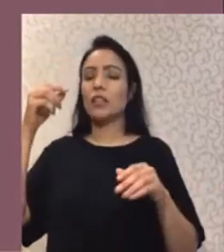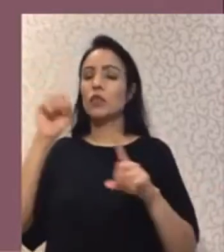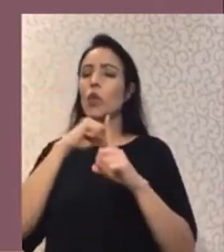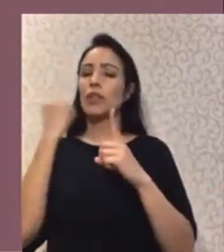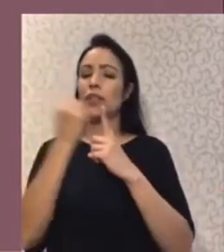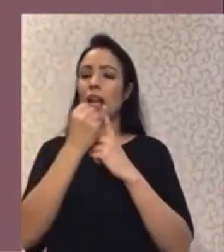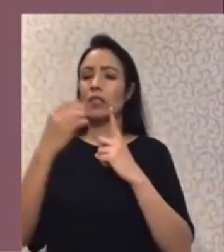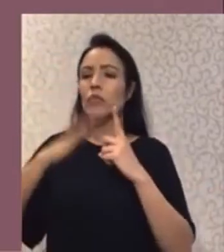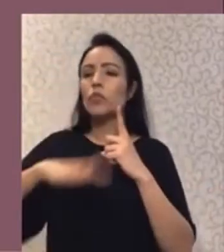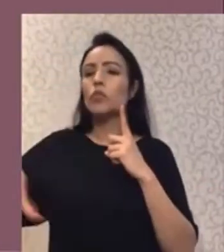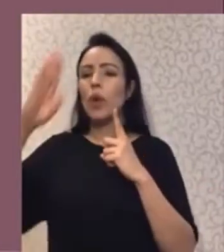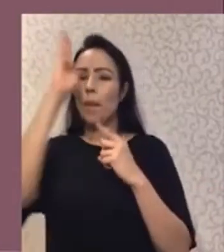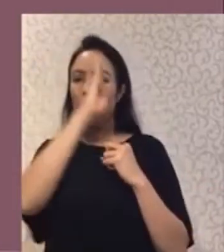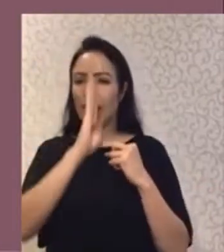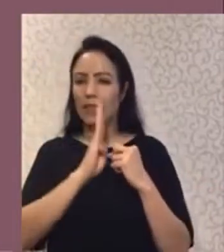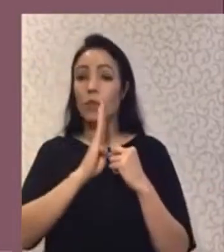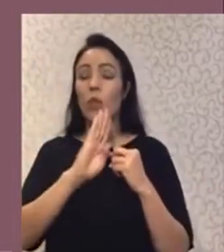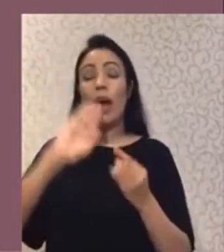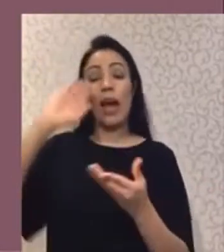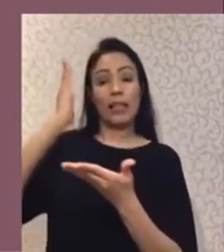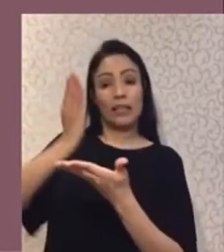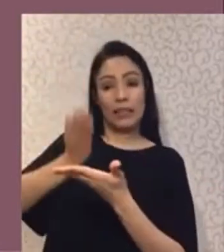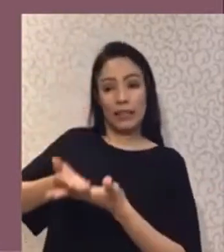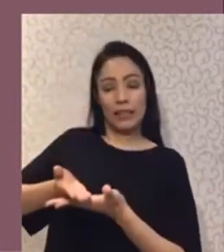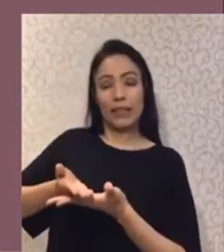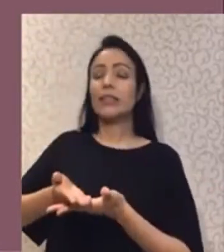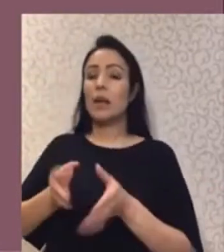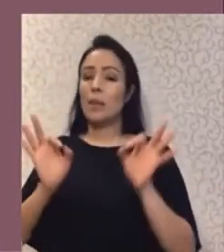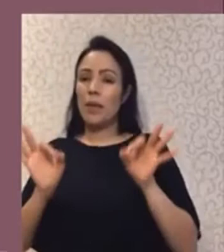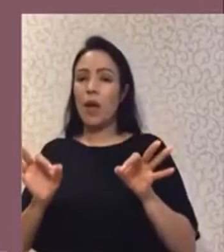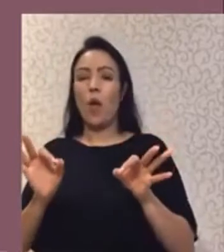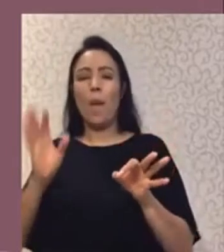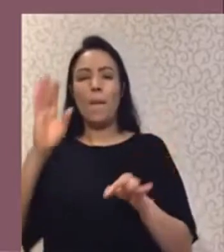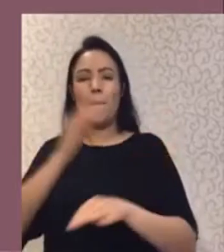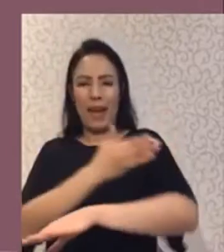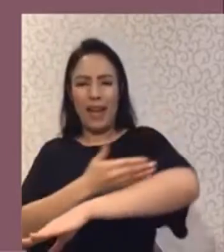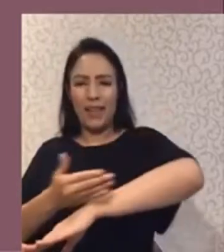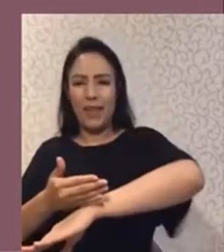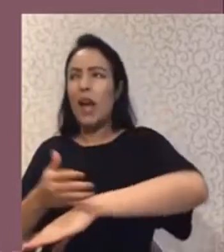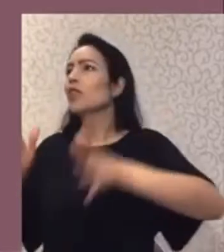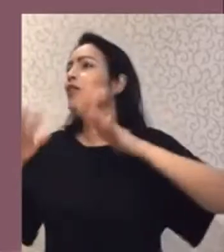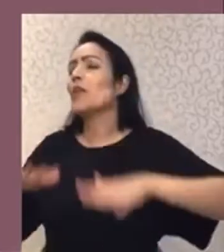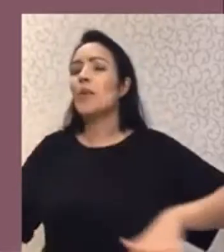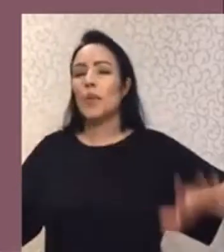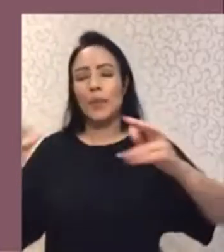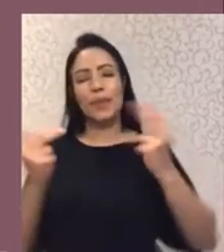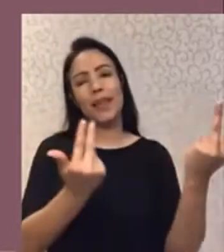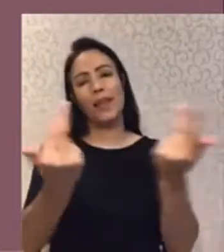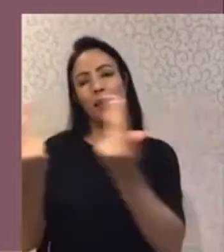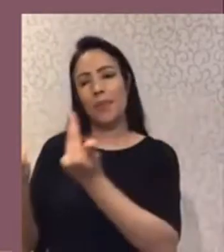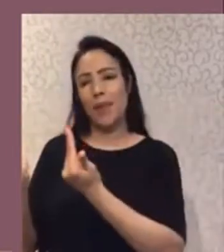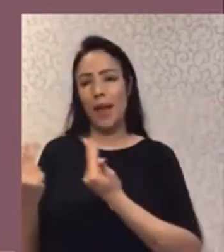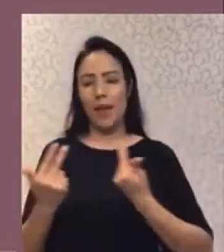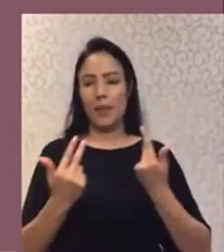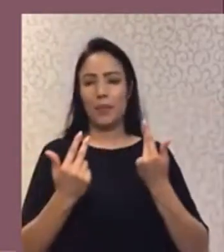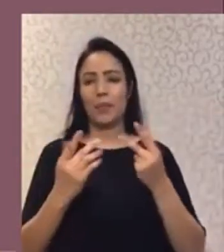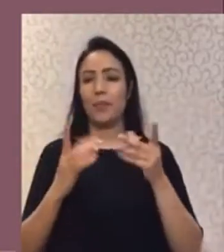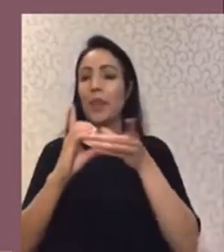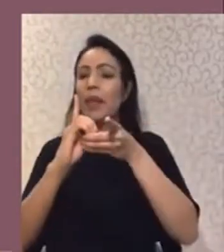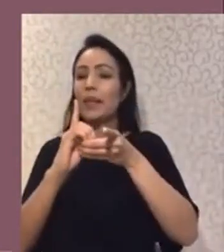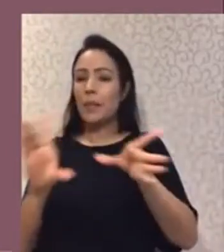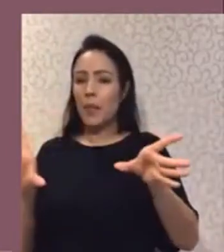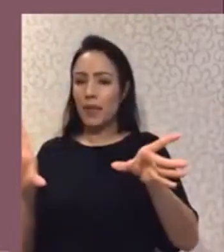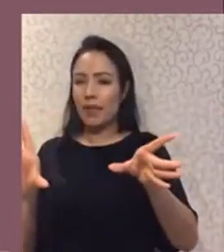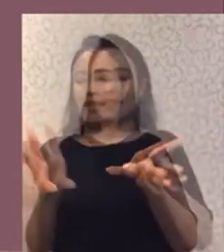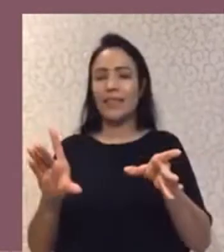brasileira acreditavam de fato que éramos todos iguais, porque acreditavam na tal do mito da democracia racial.